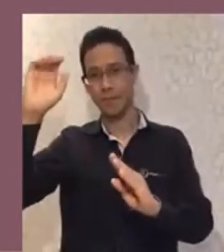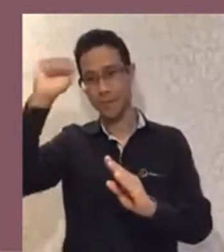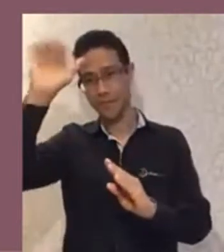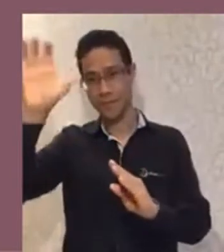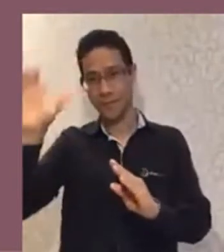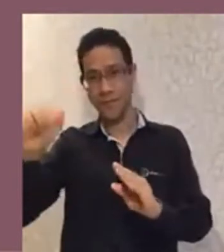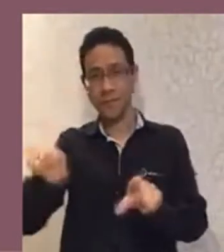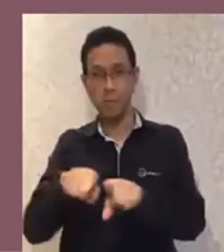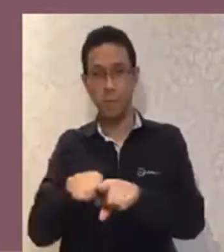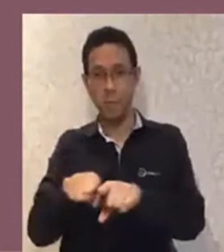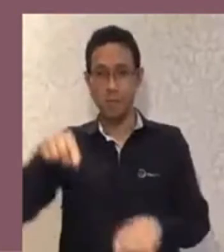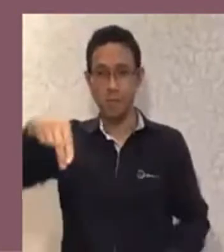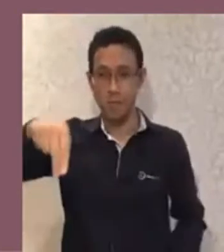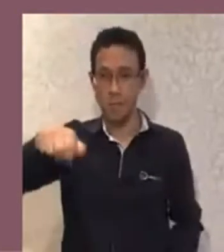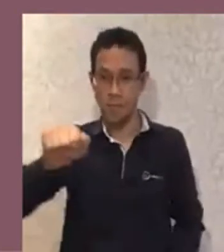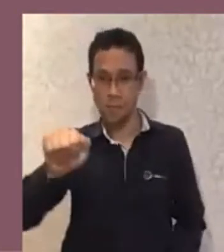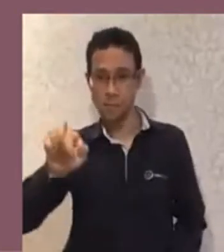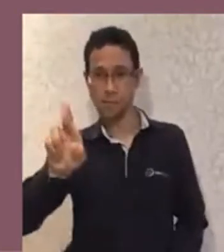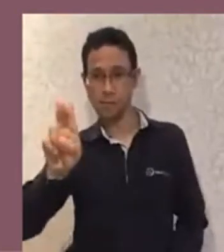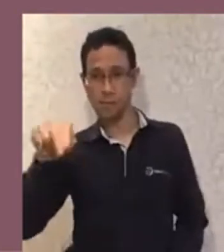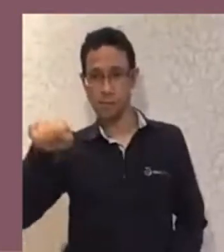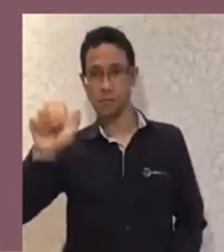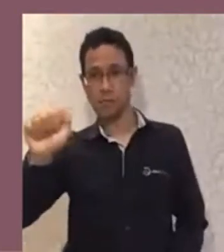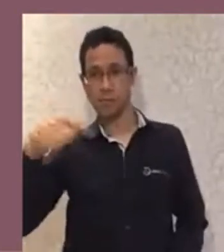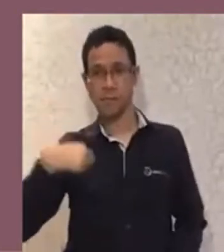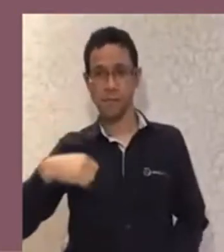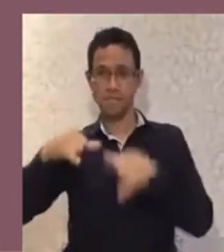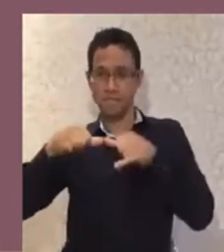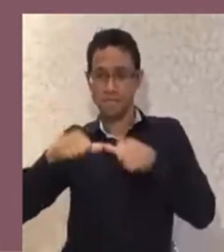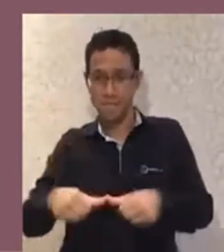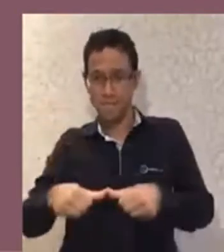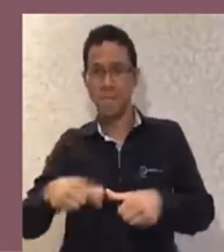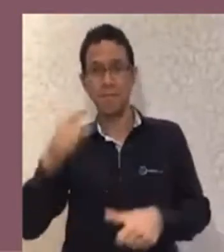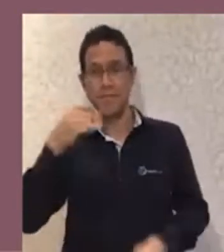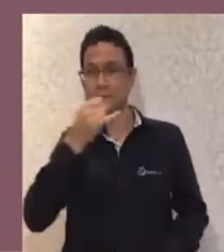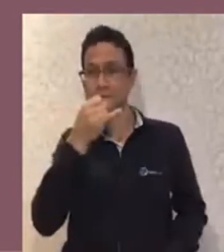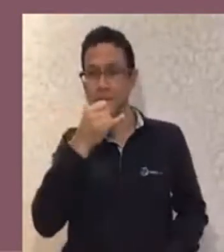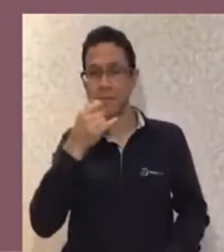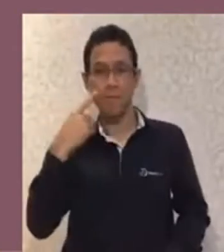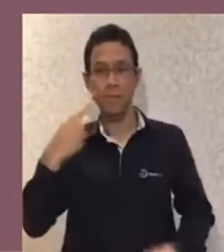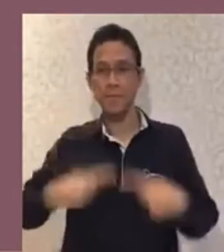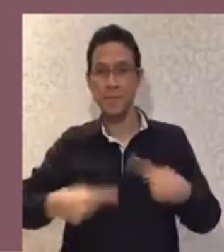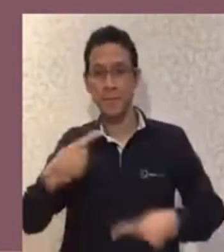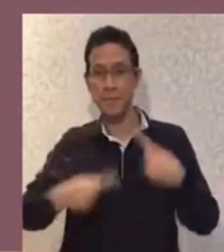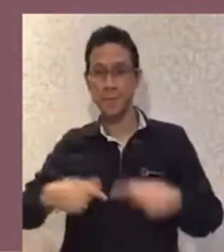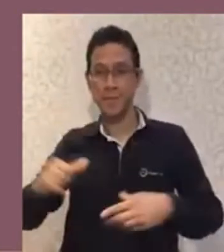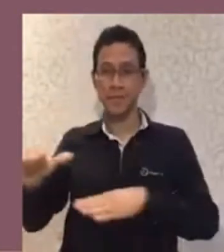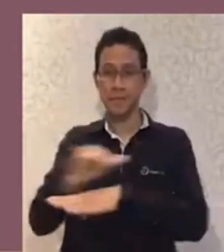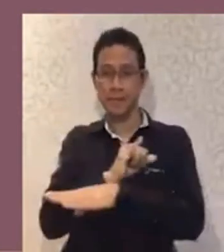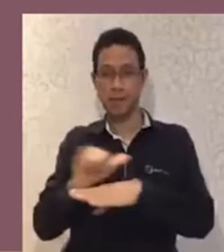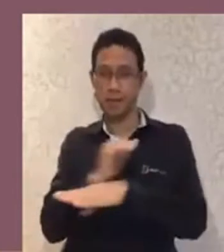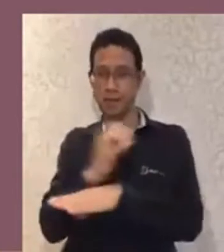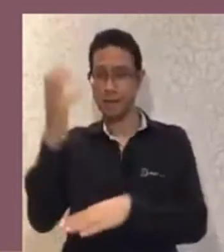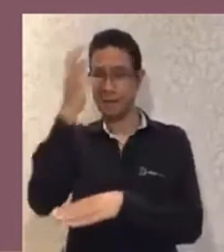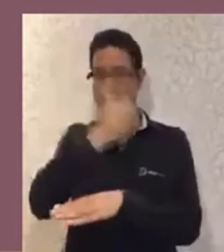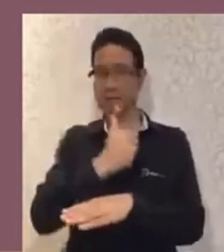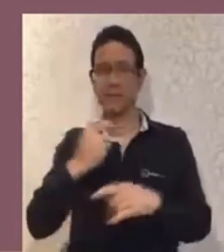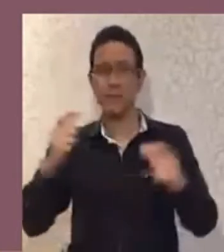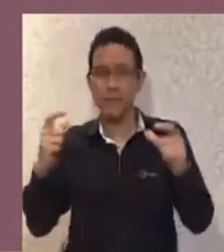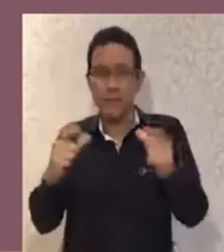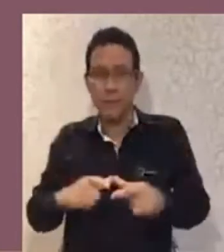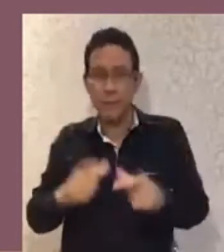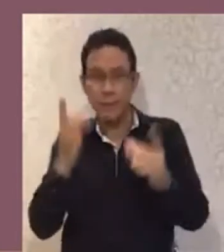Naruna se firma no mundo artístico brasileiro graças ao impacto político e estético de seus trabalhos em teatro,